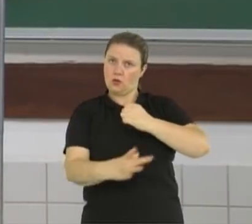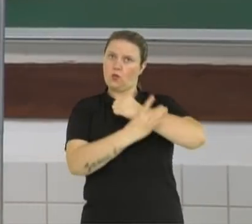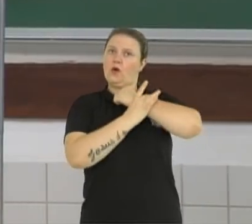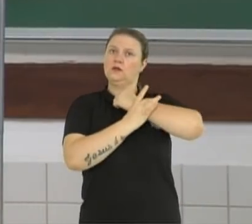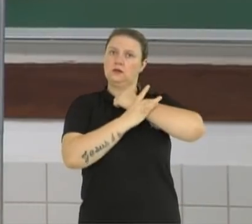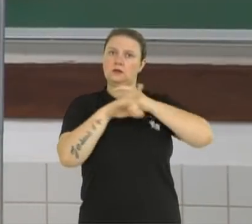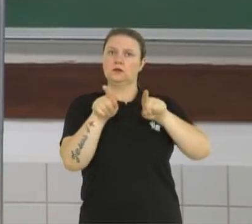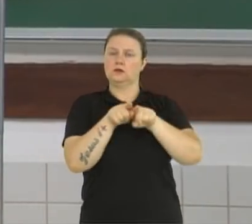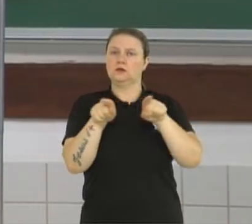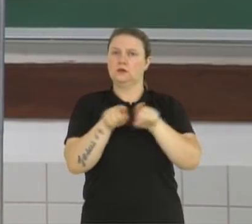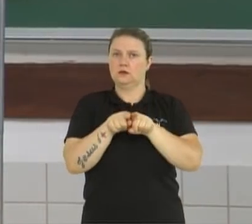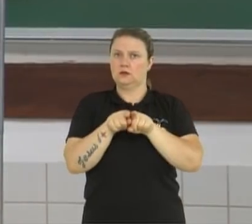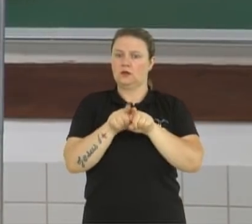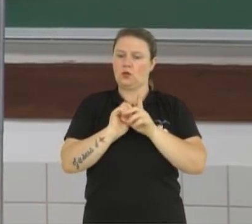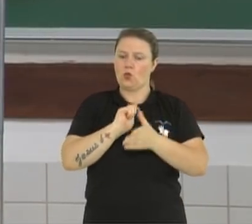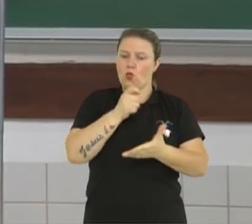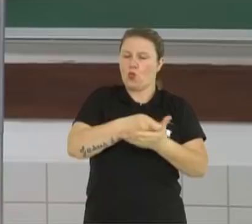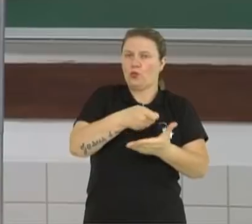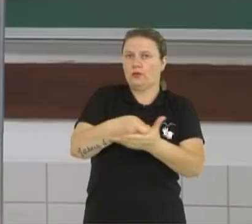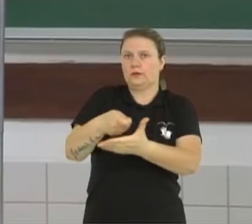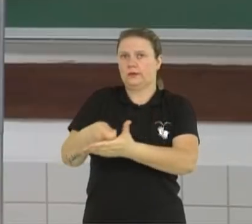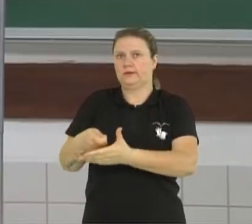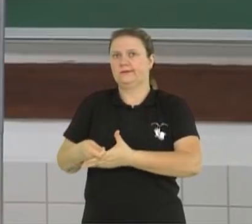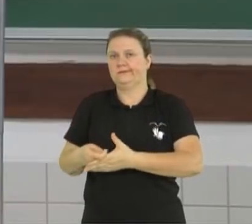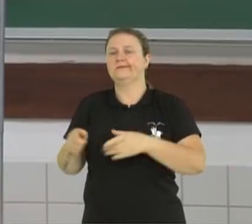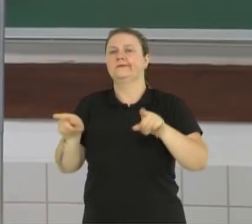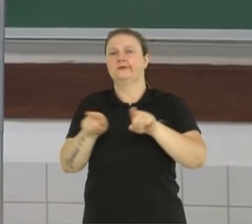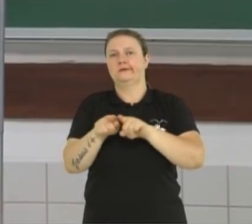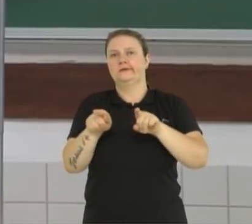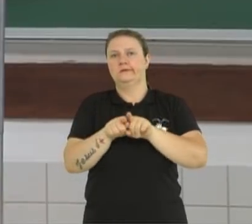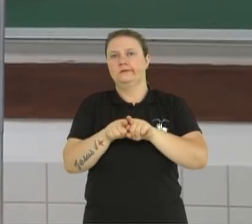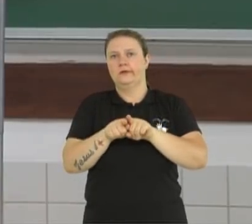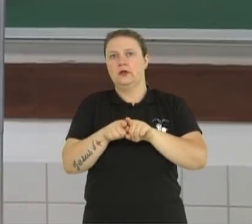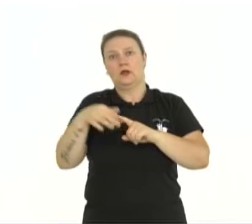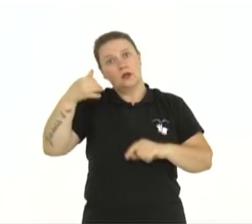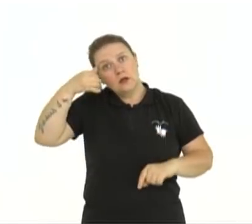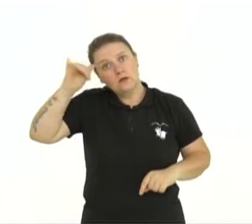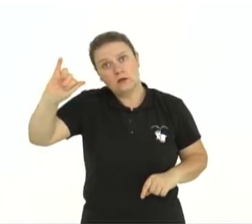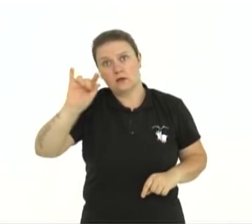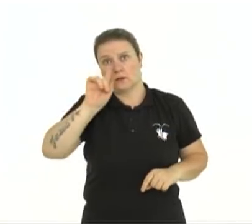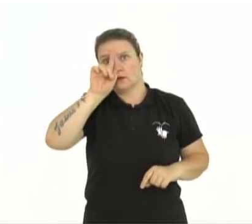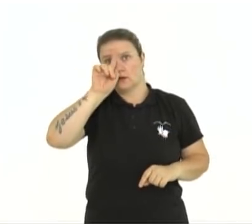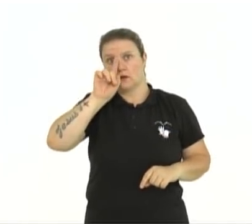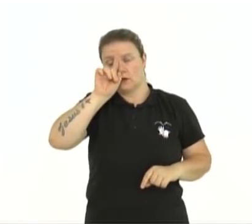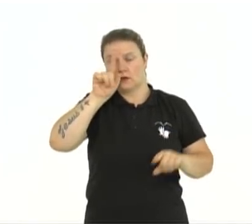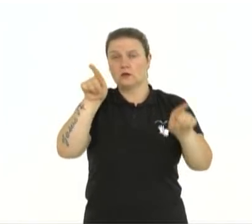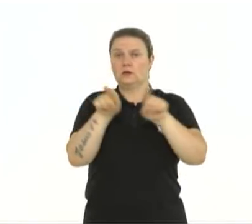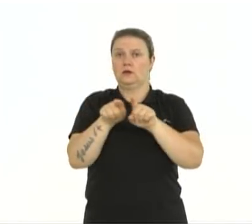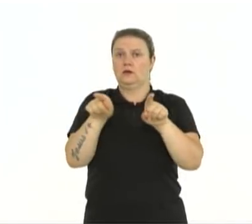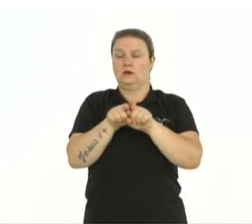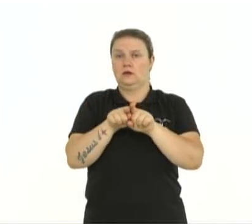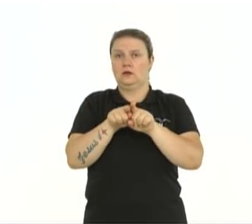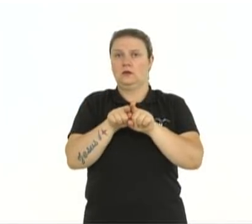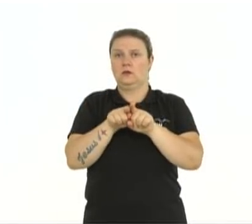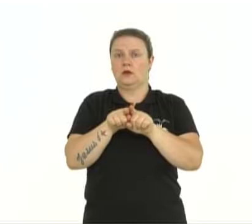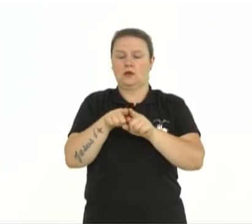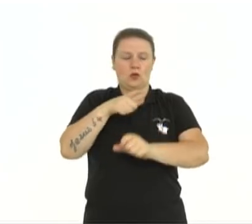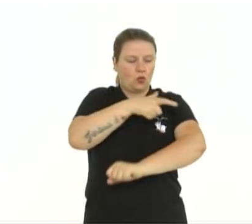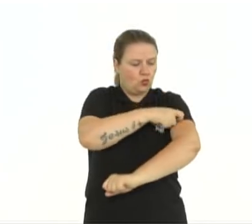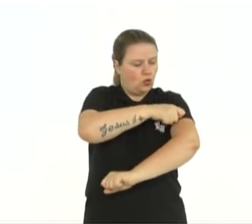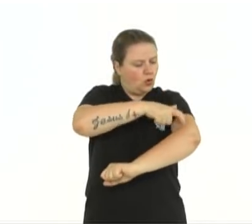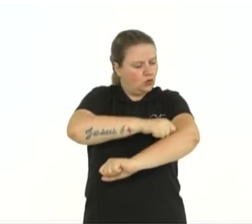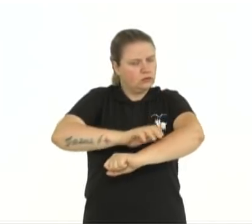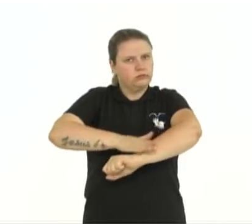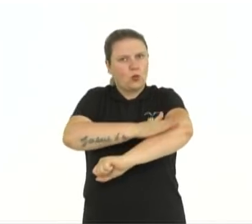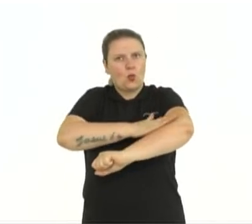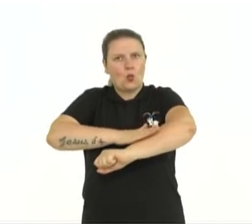obrigatórios até, para que você tenha essa segurança, para que não corra riscos. A proteção com relação ao filtro solar, como vocês